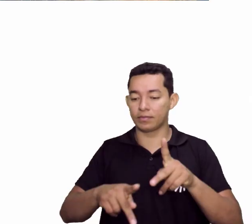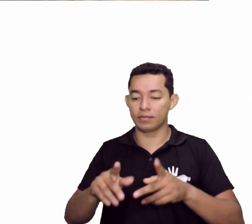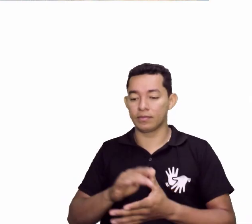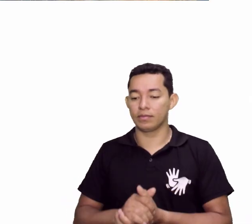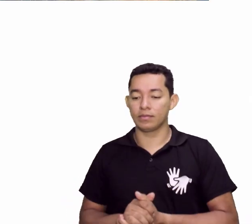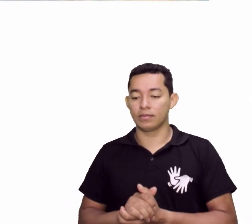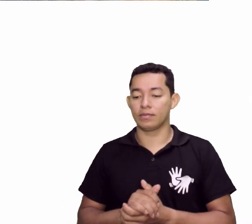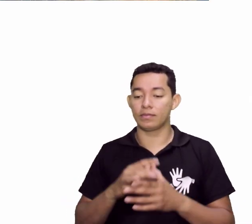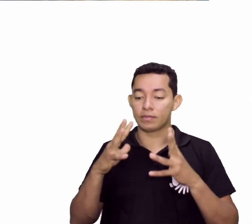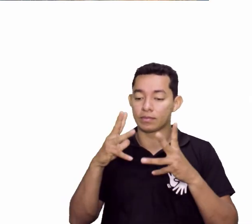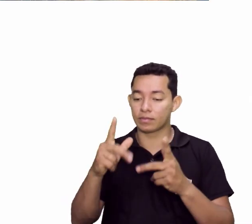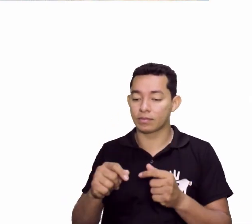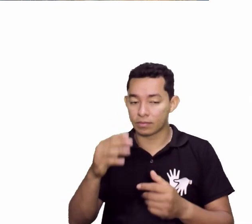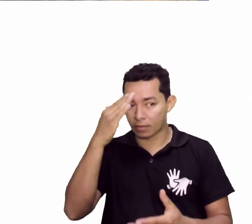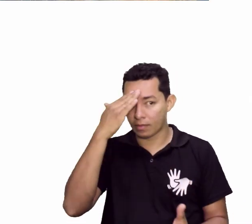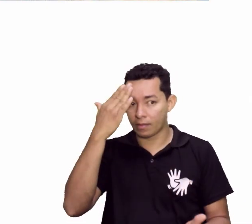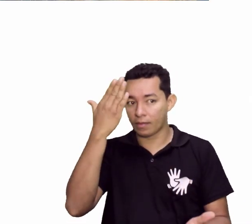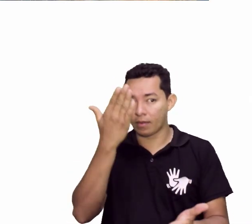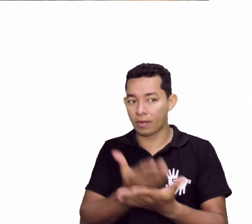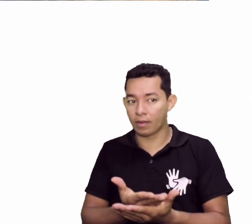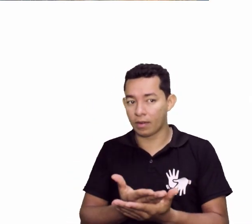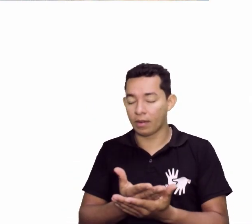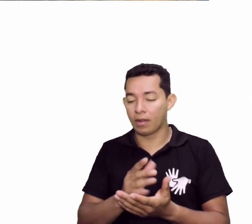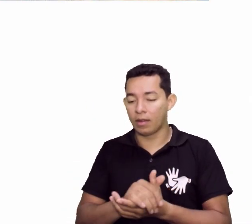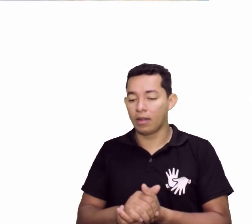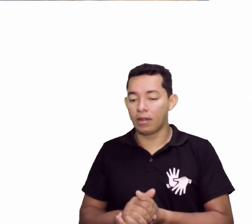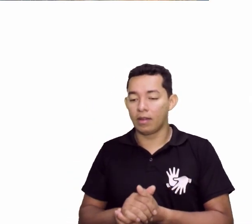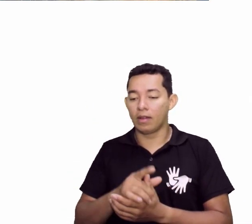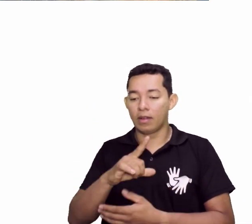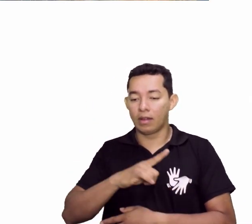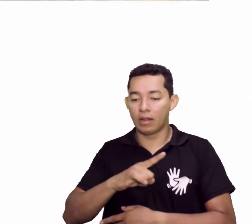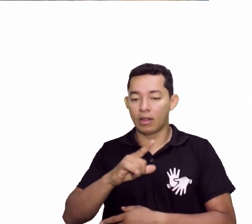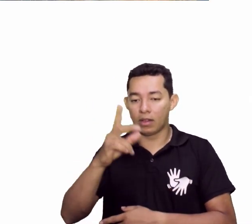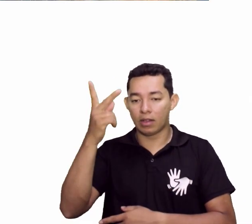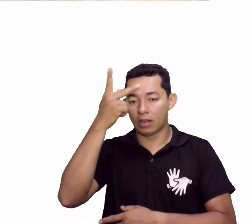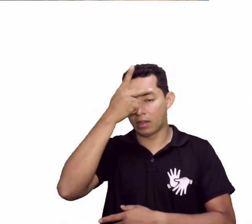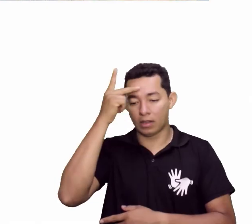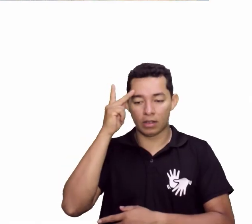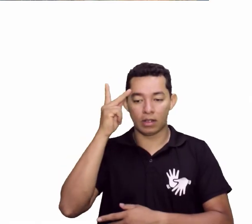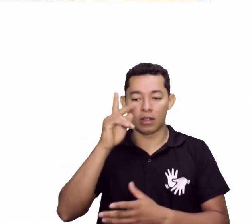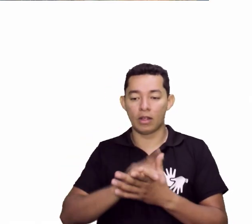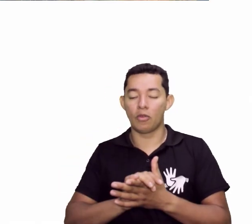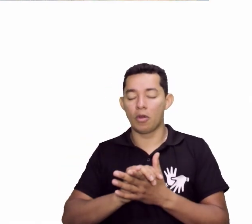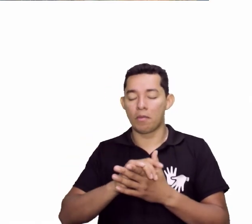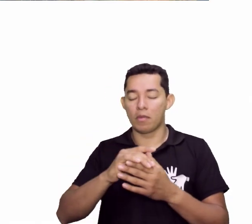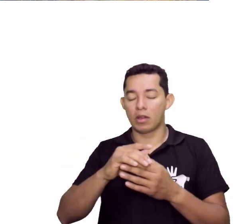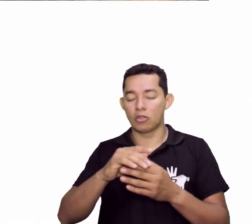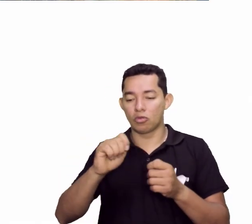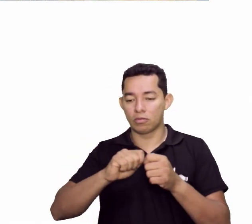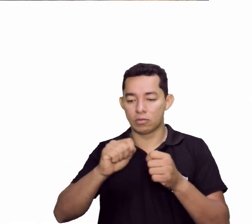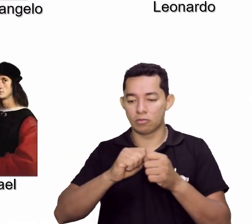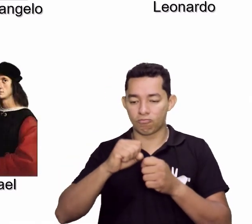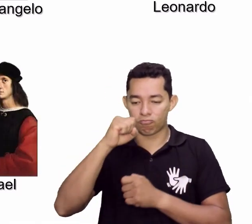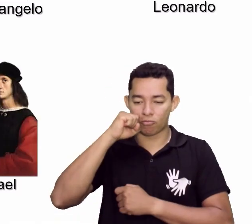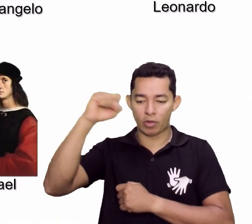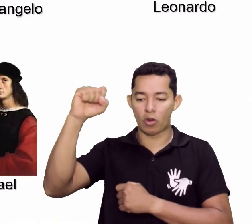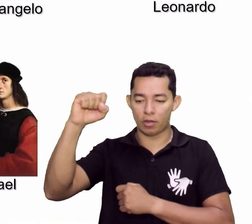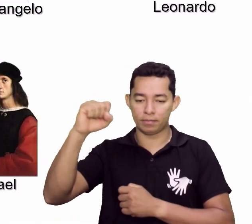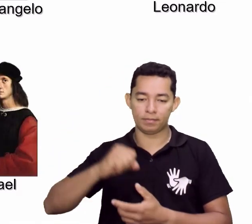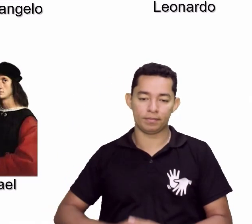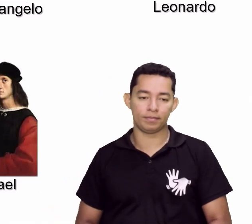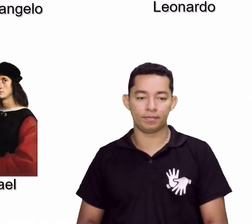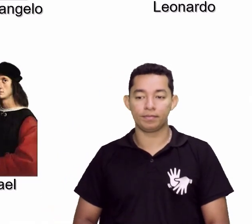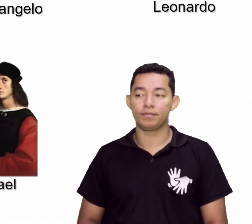que todos achassem que aquele era uma grande pessoa, o feito era realmente heróico. Seguindo aqui,